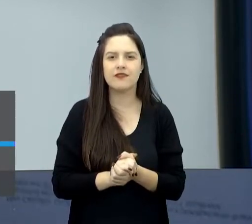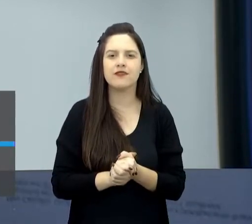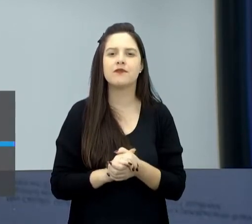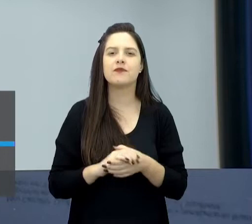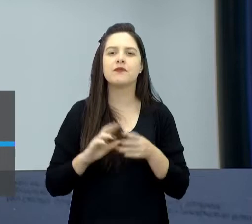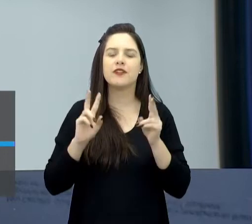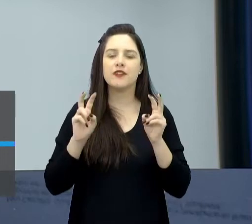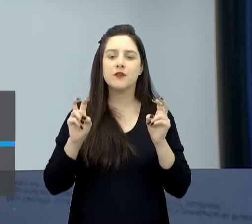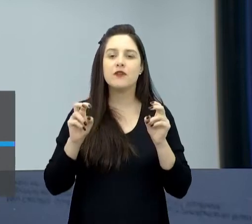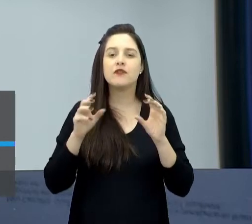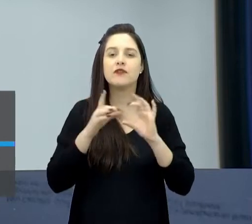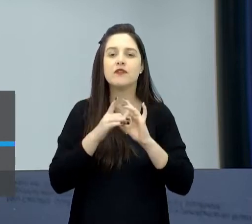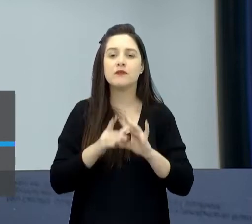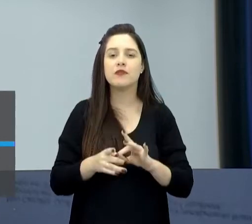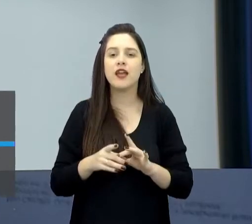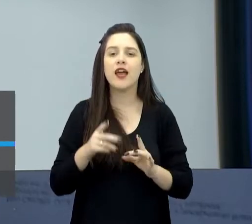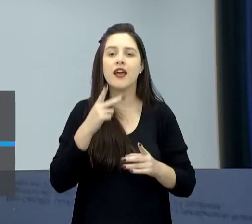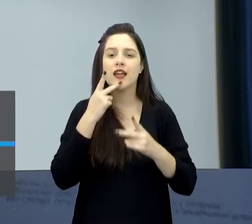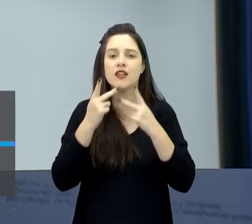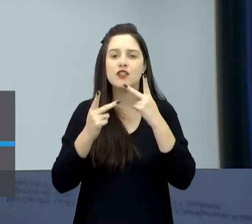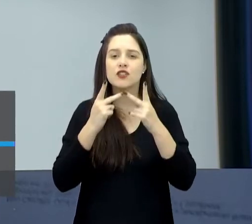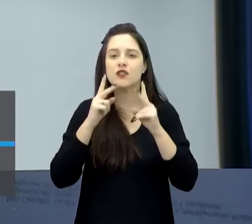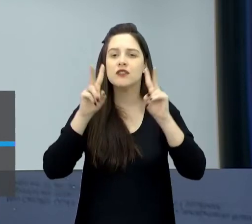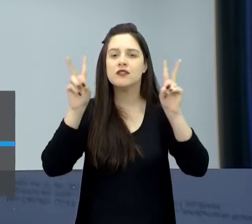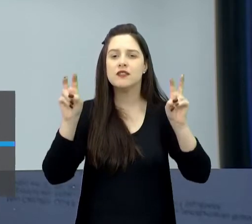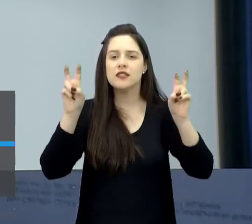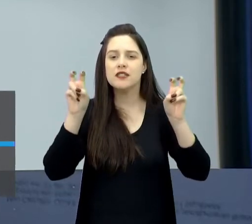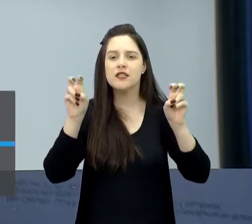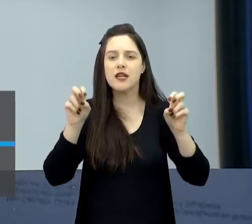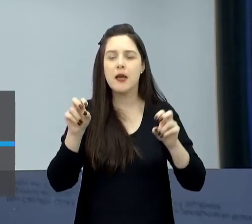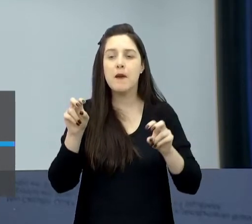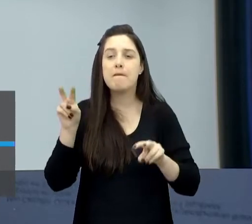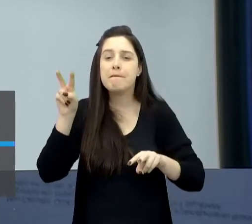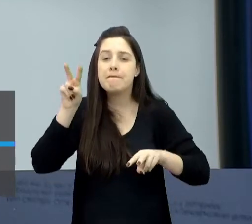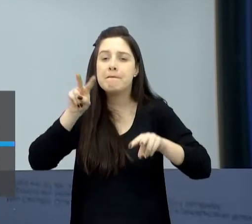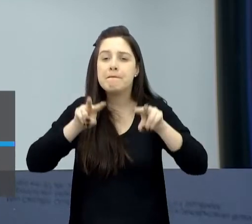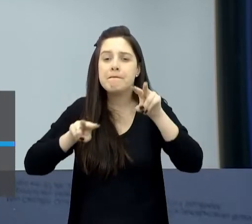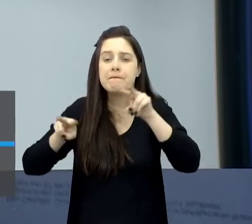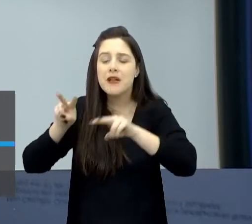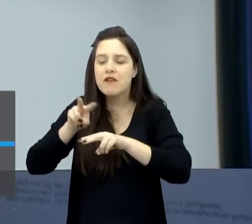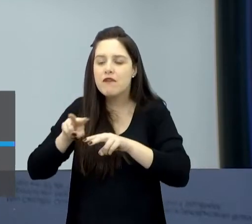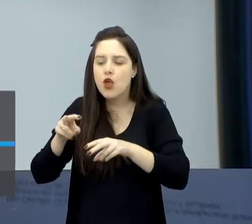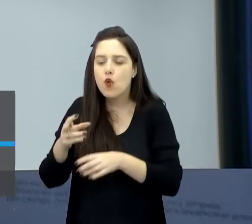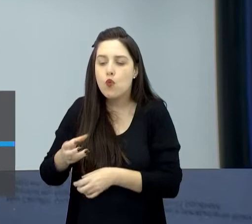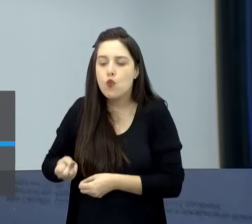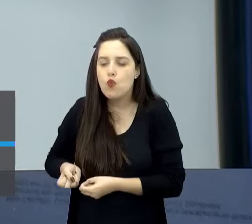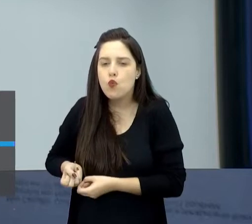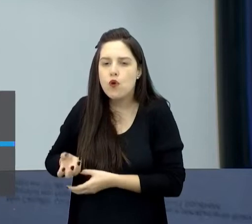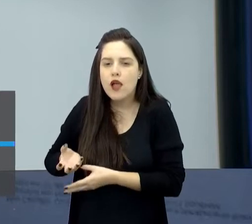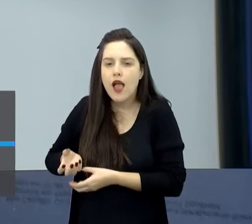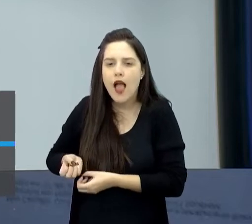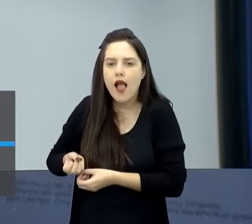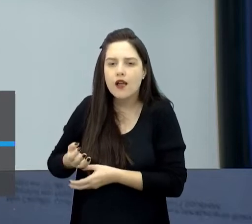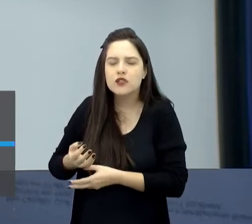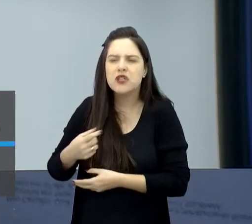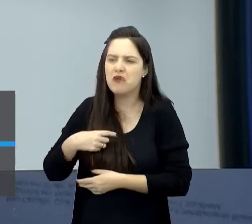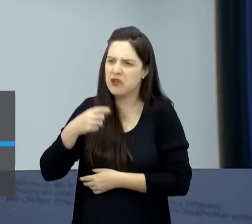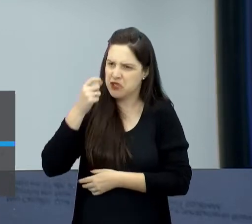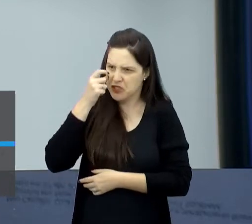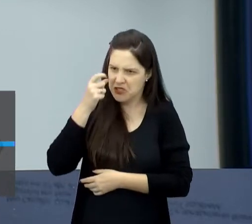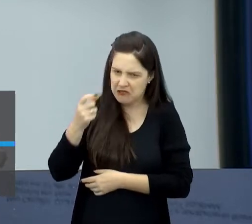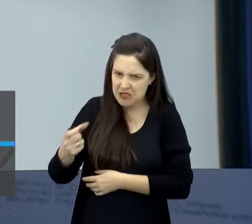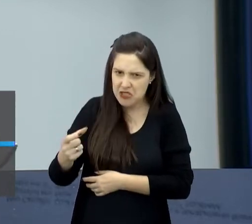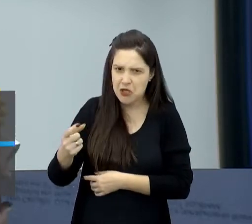meu contexto, quando ele fala assim, a questão de prever os gastos dentro daquele contexto, eu achei interessante,